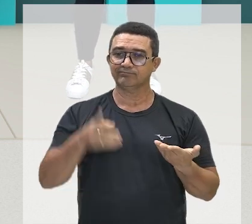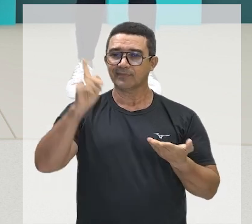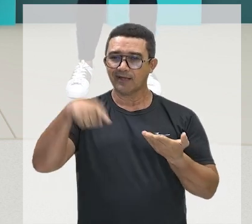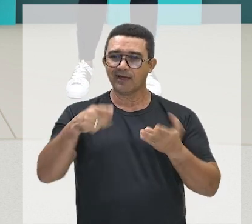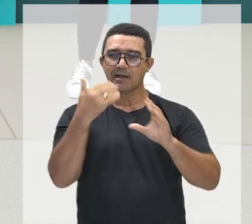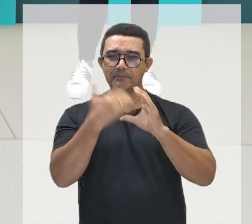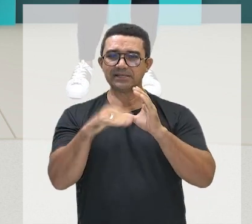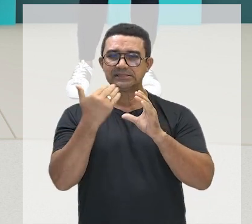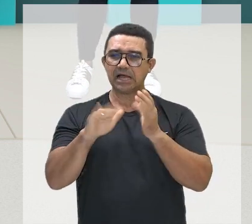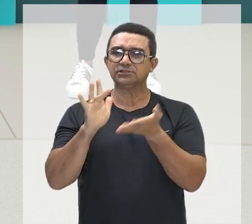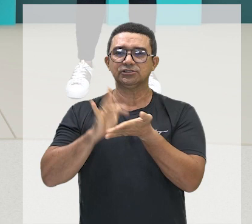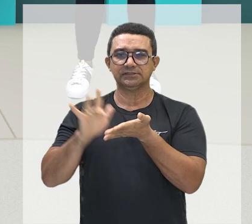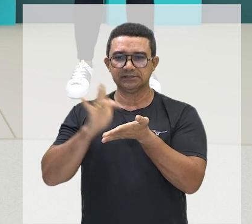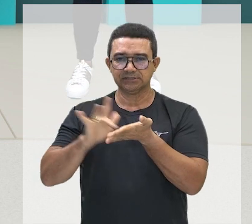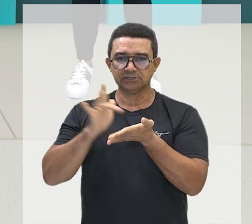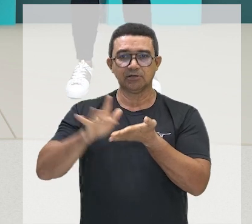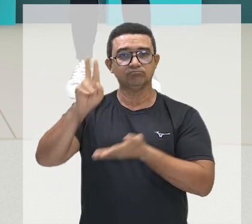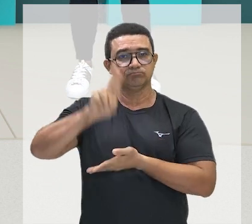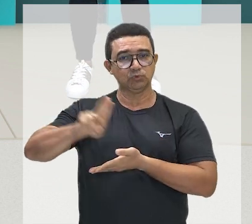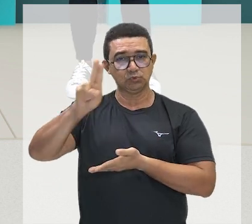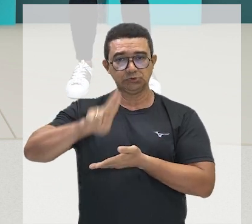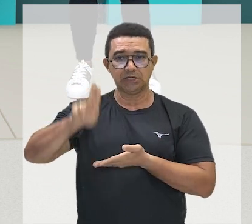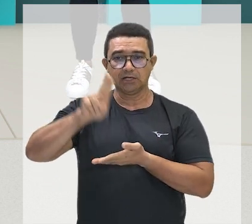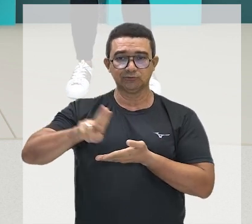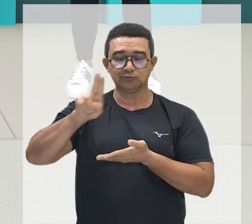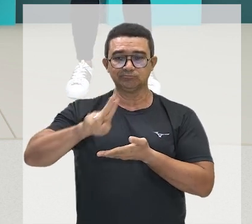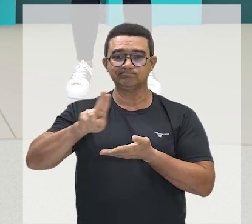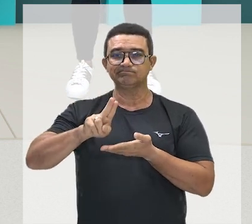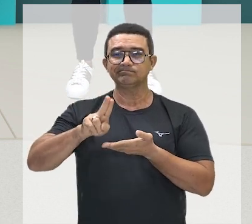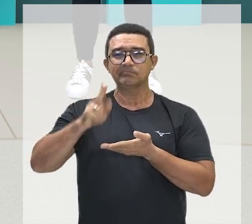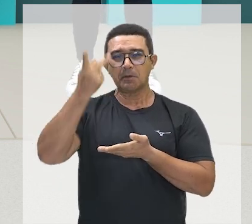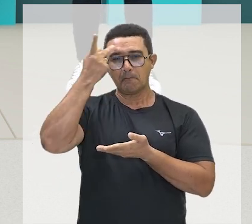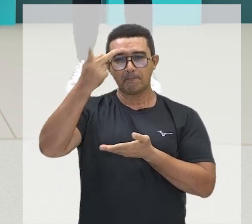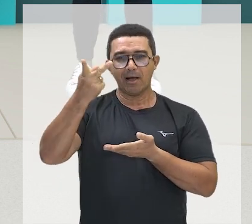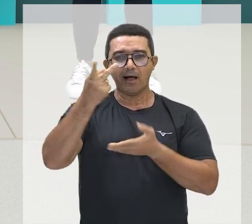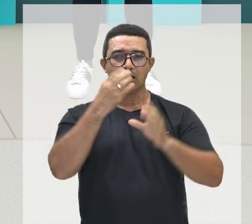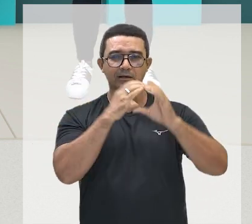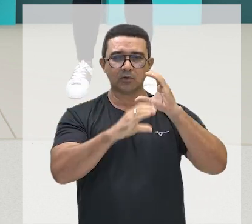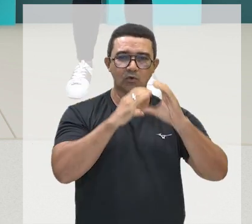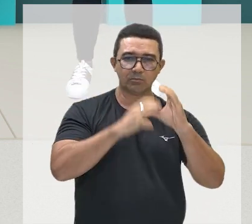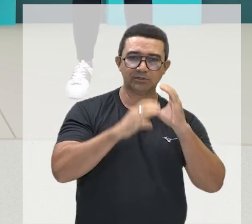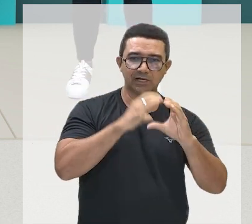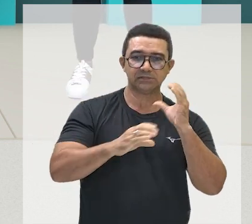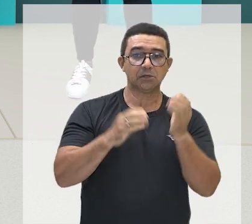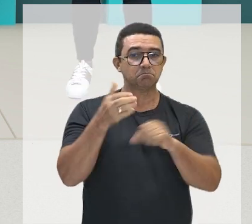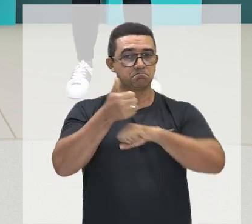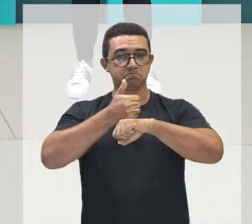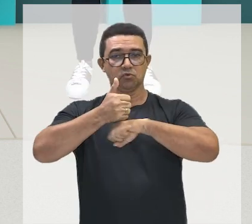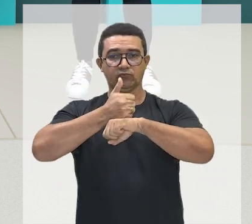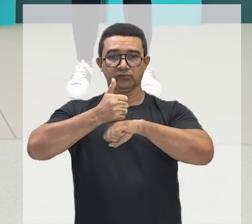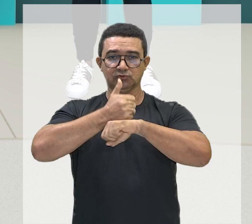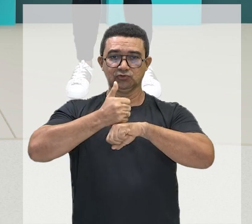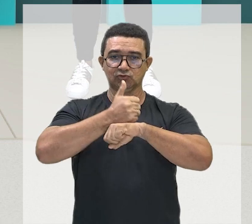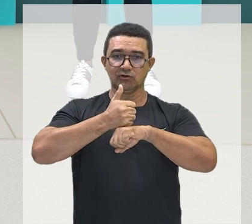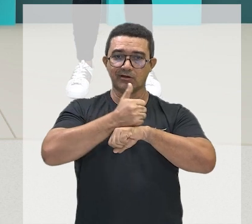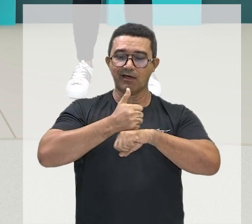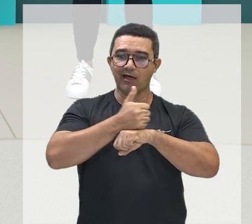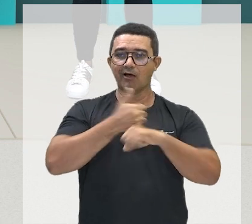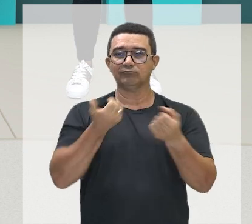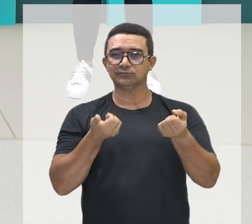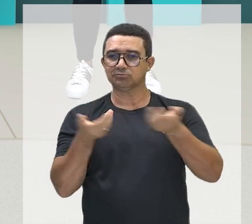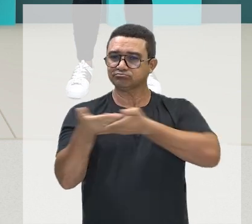eletrônicas usadas para comunicação profissional, trocando e-mail no